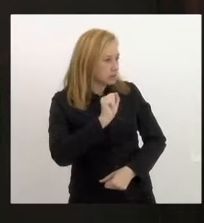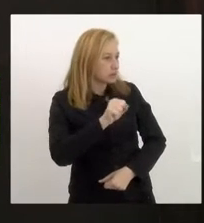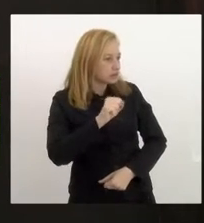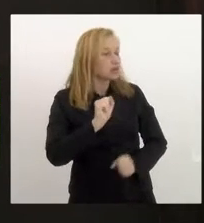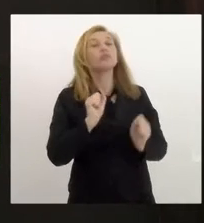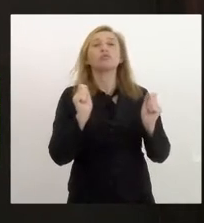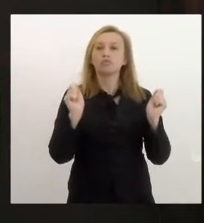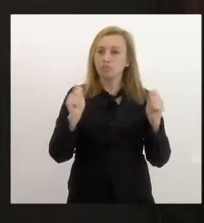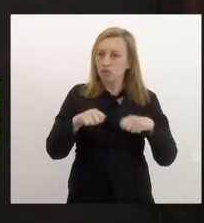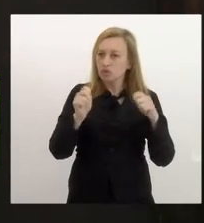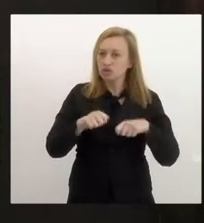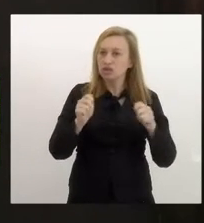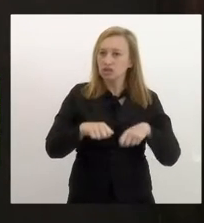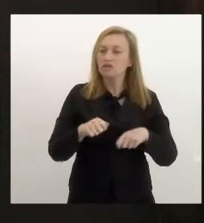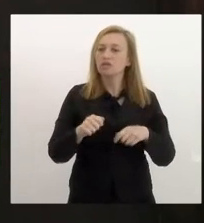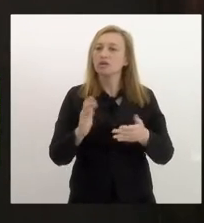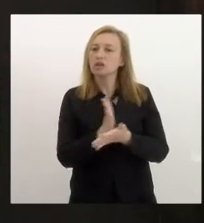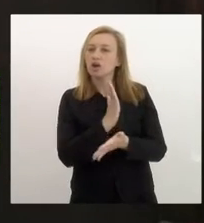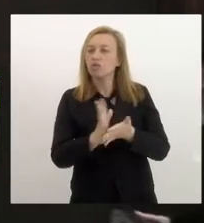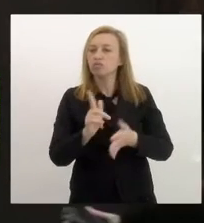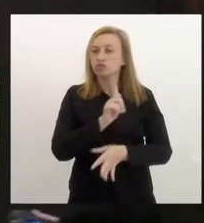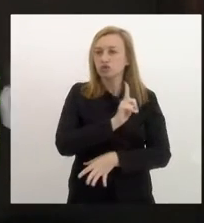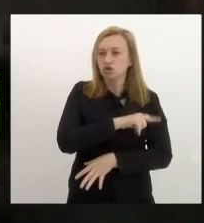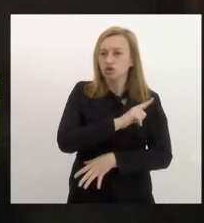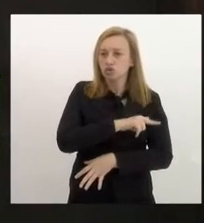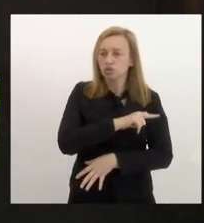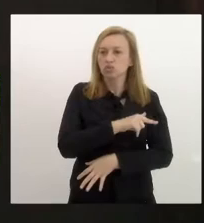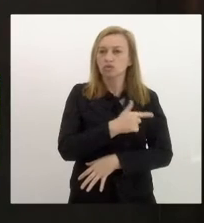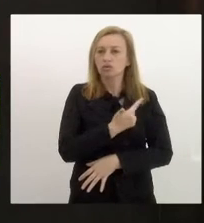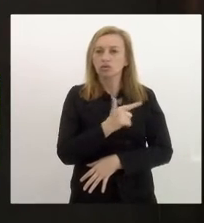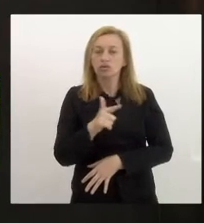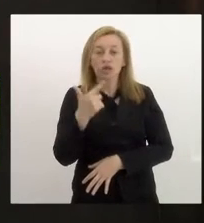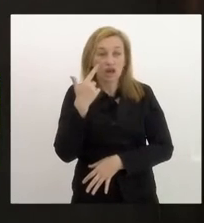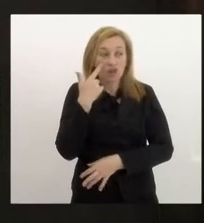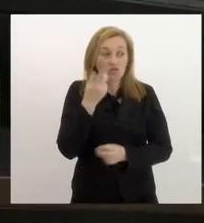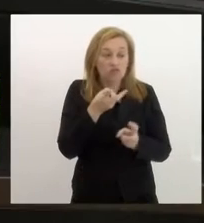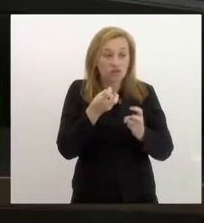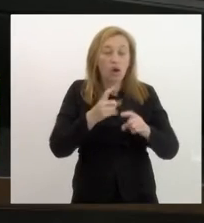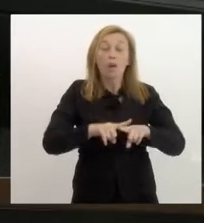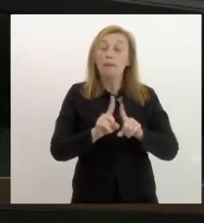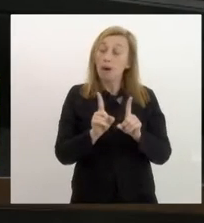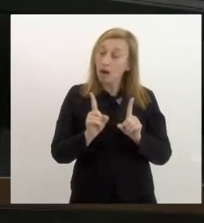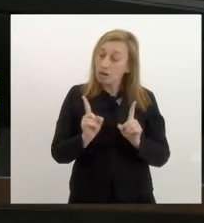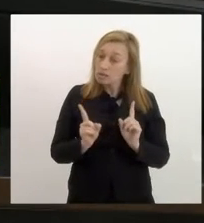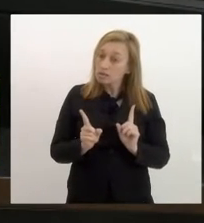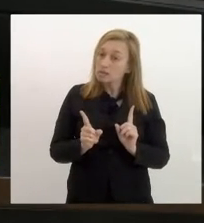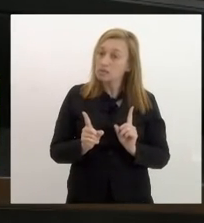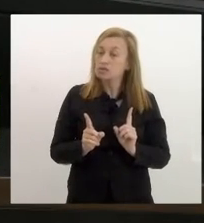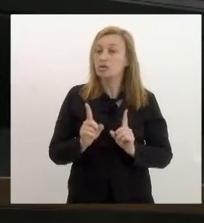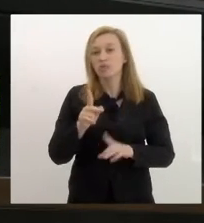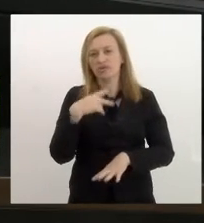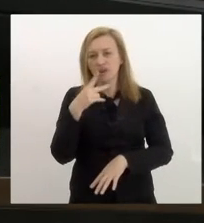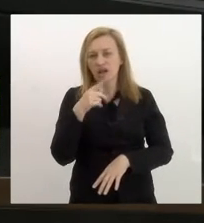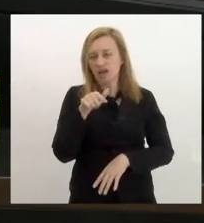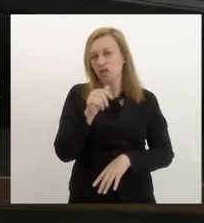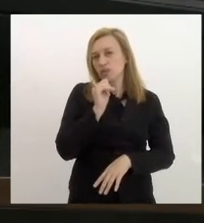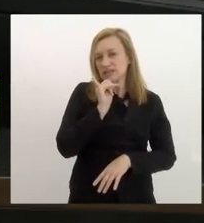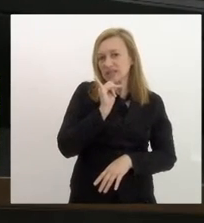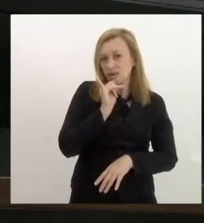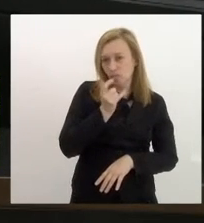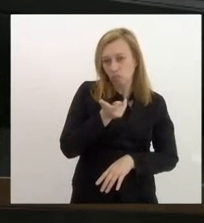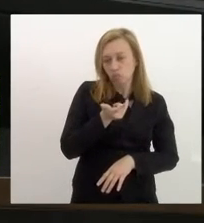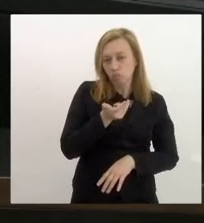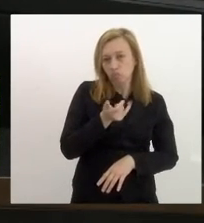é possível que o algum gestor não tenha se dado conta mas só para citar aqui um exemplo